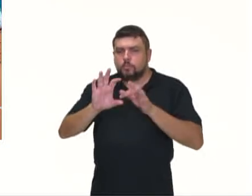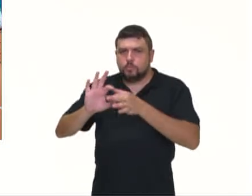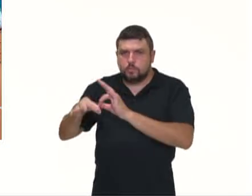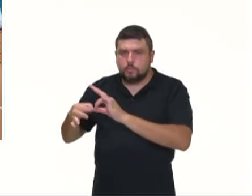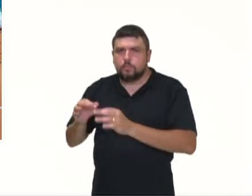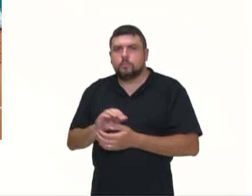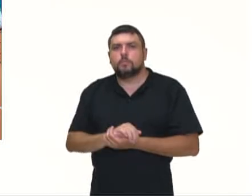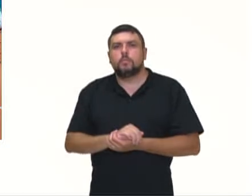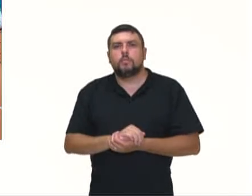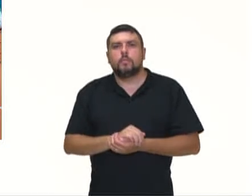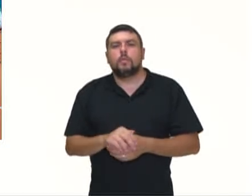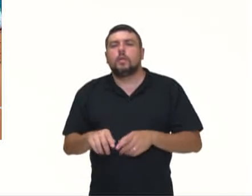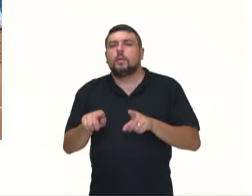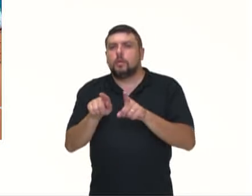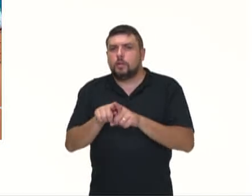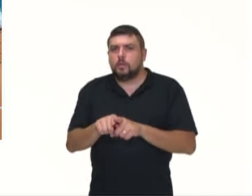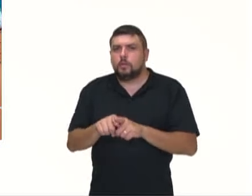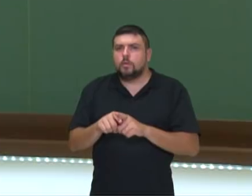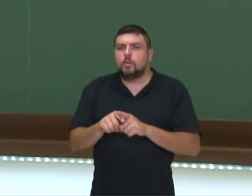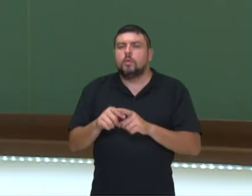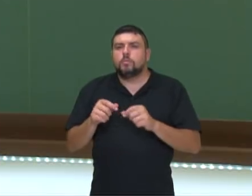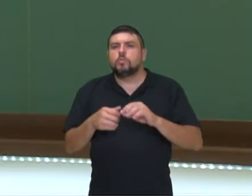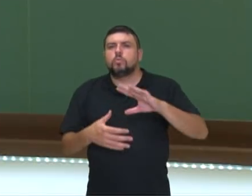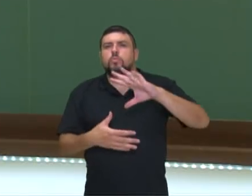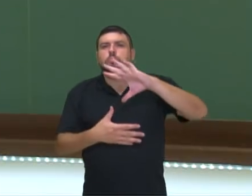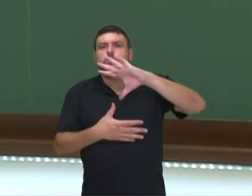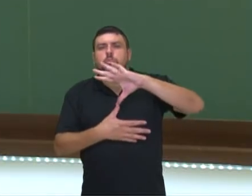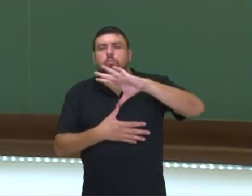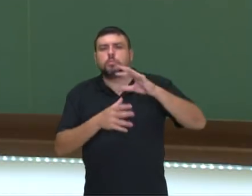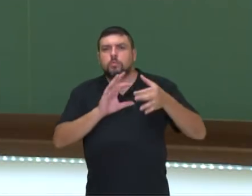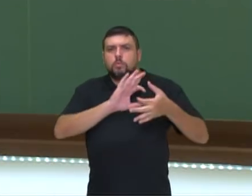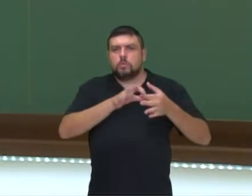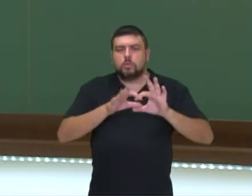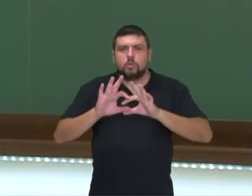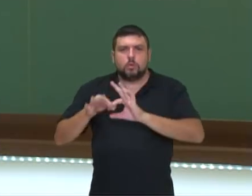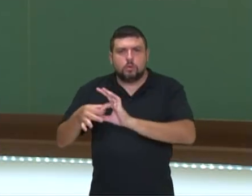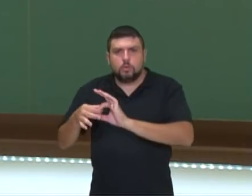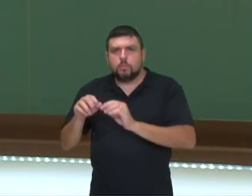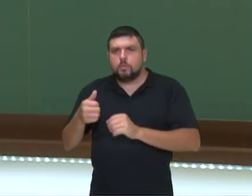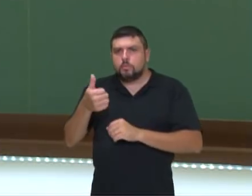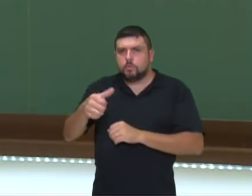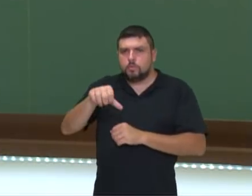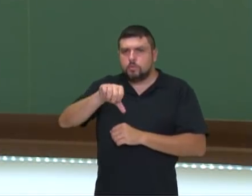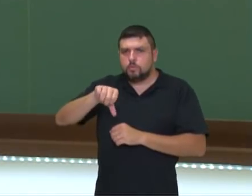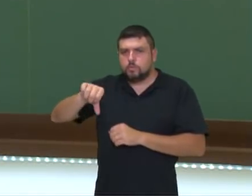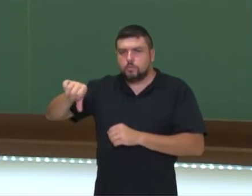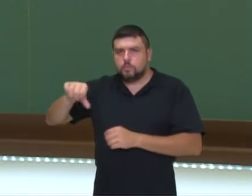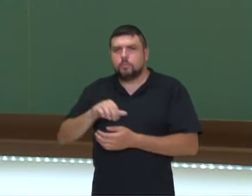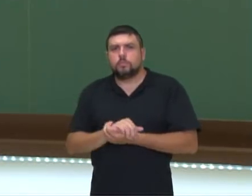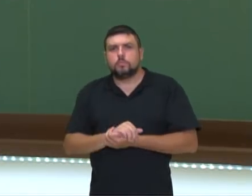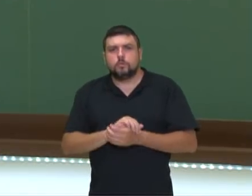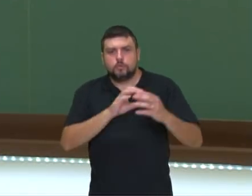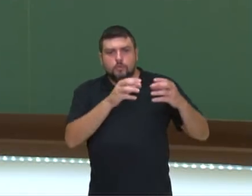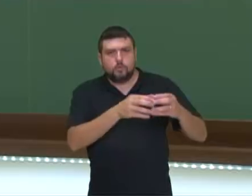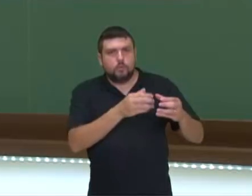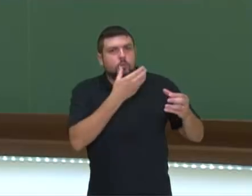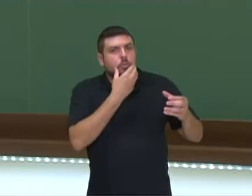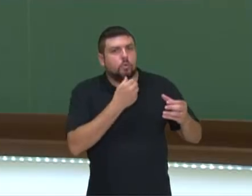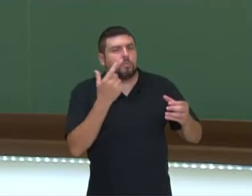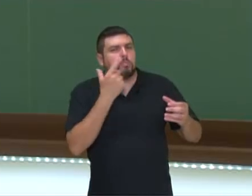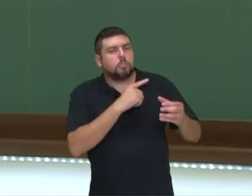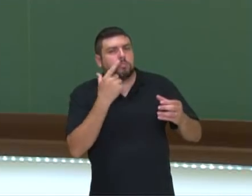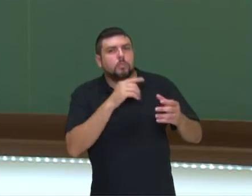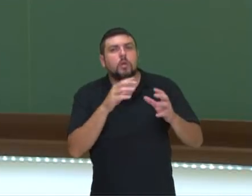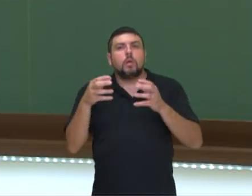Jogos Pan-Americanos em 1999. Ou seja, o resultado não foi só no masculino, mas também no feminino, tornando o esporte,